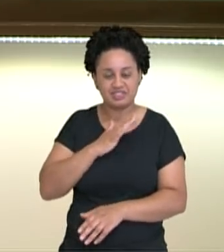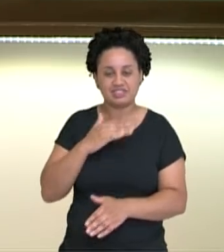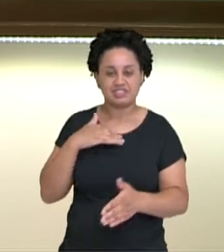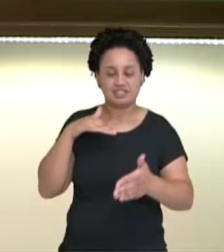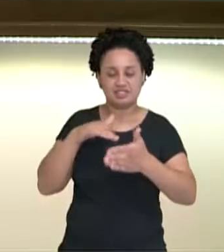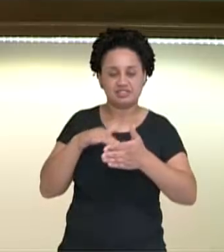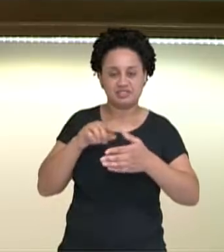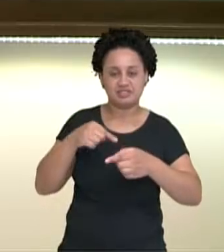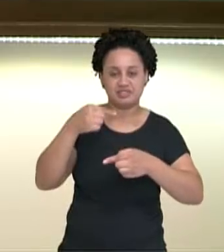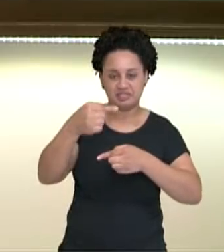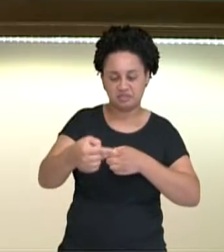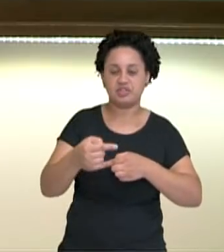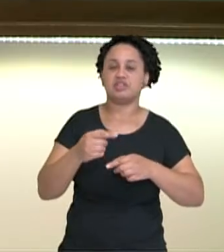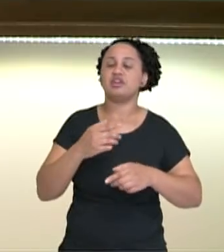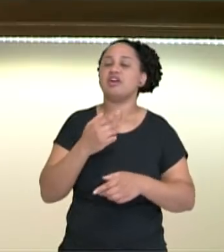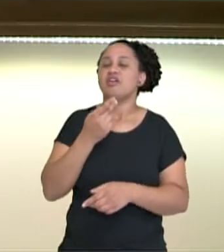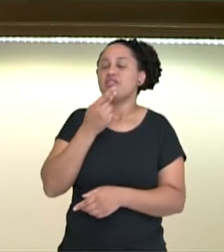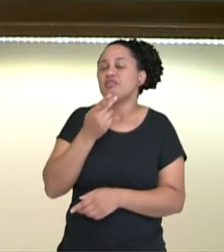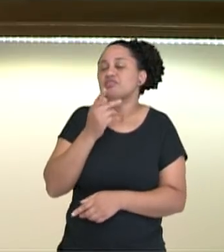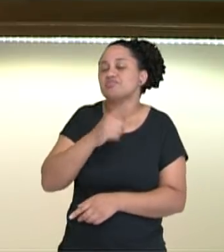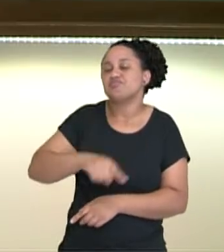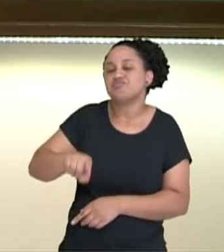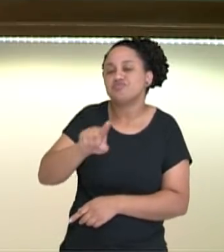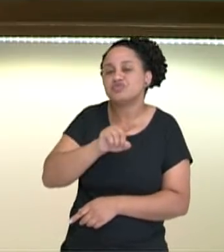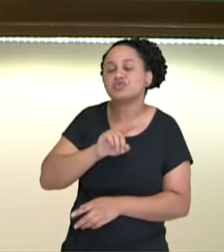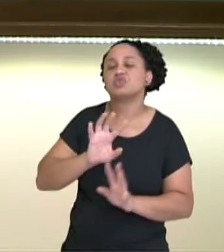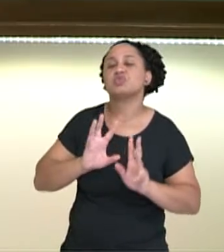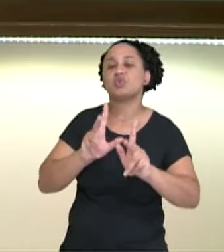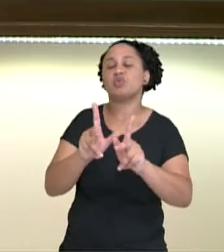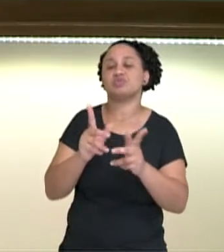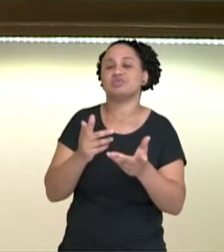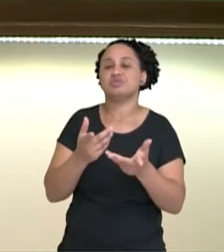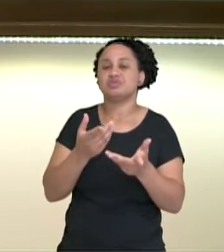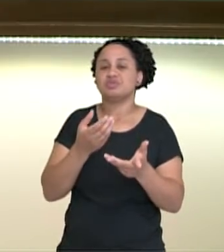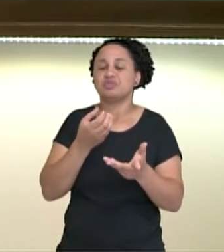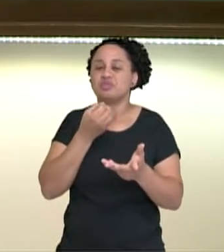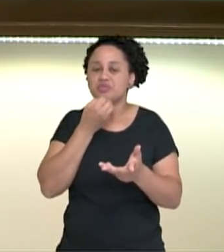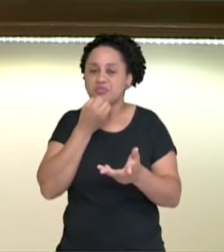essa aula. Desejo a todos aí, né, excelentes